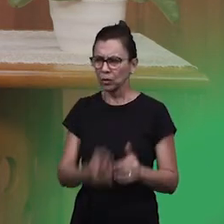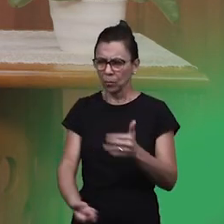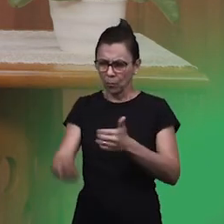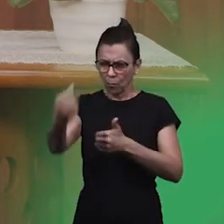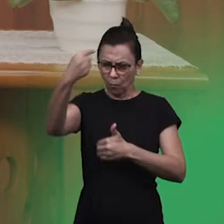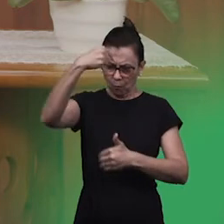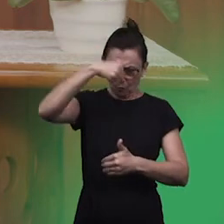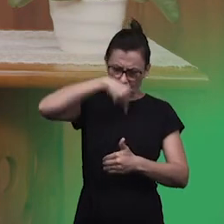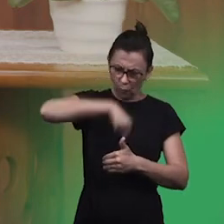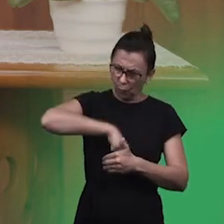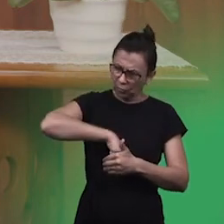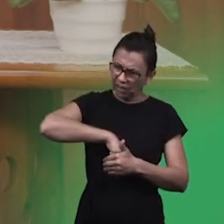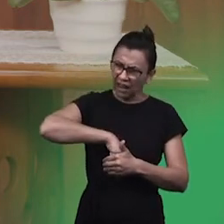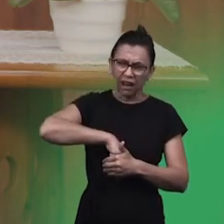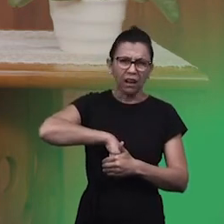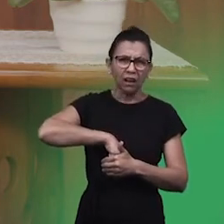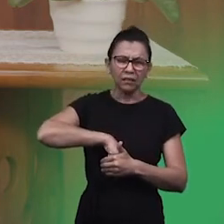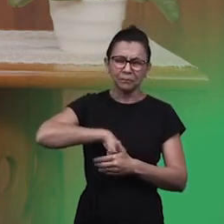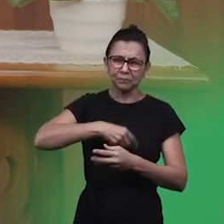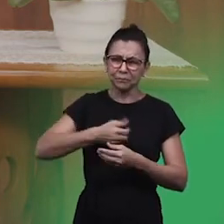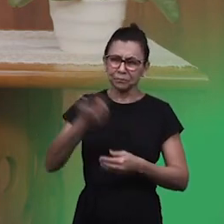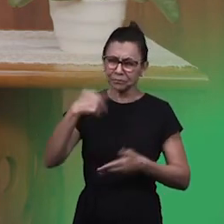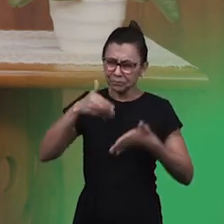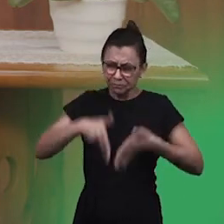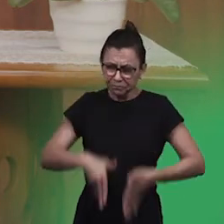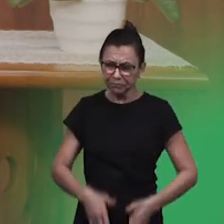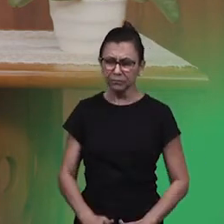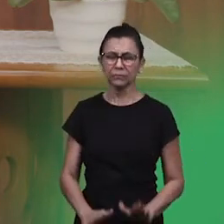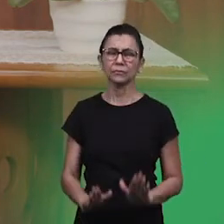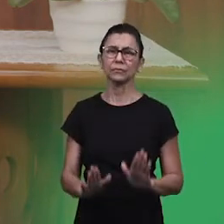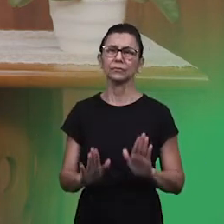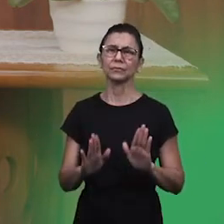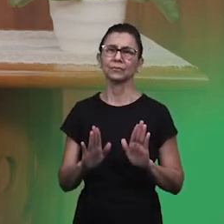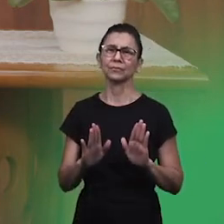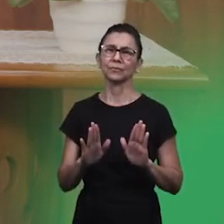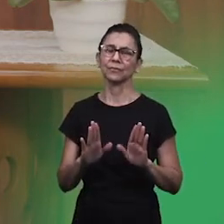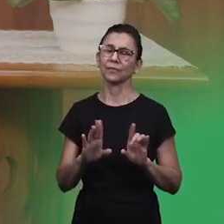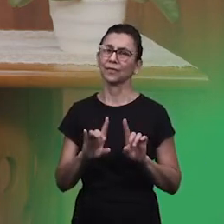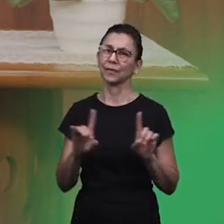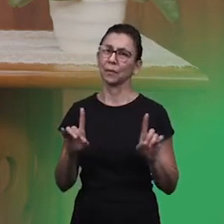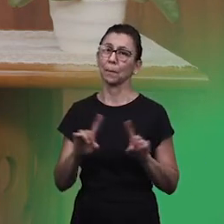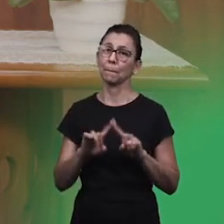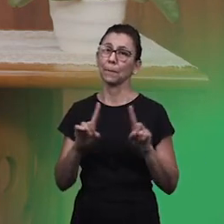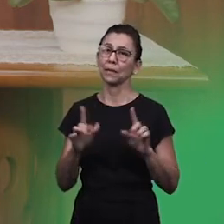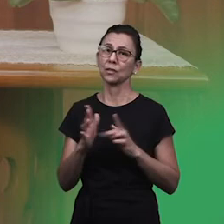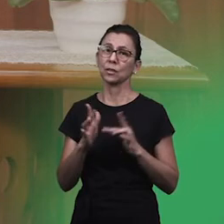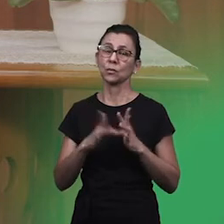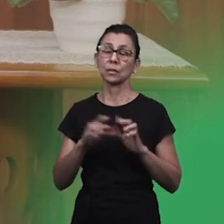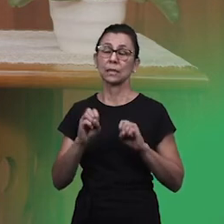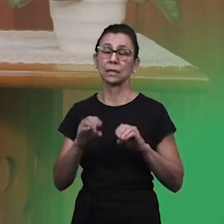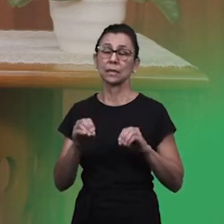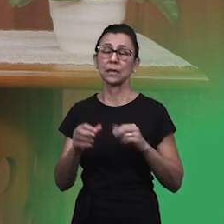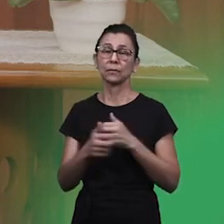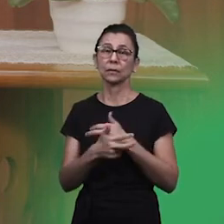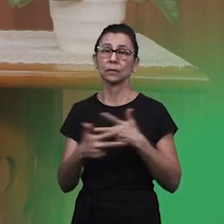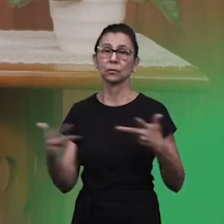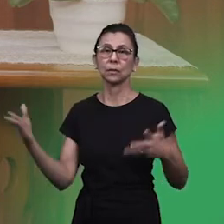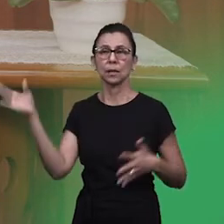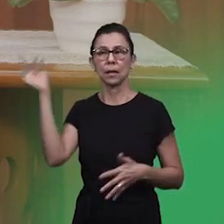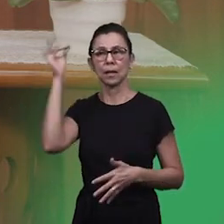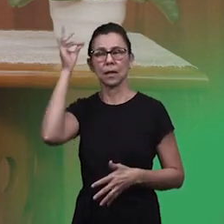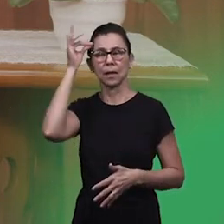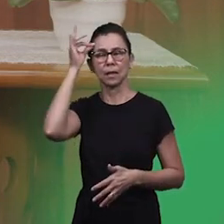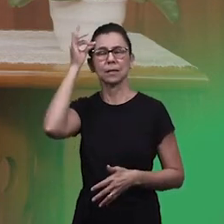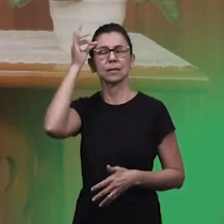não falava das coisas desta terra, o Senhor falava das coisas espirituais. Nascer da água e do Espírito foi a resposta que o Senhor deu